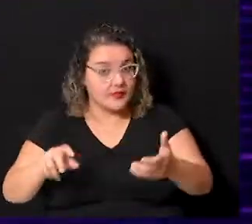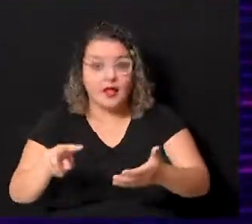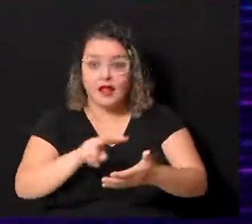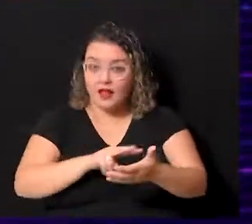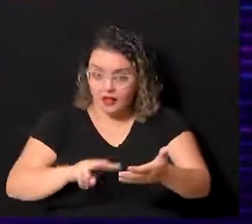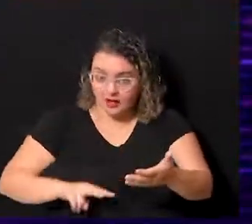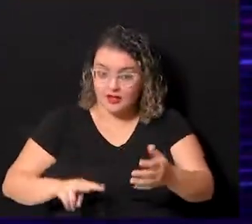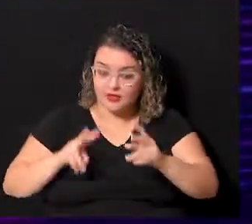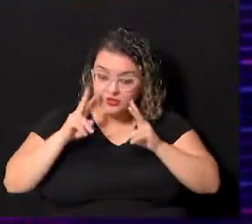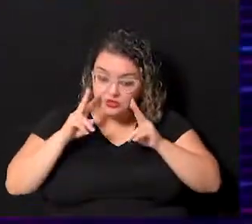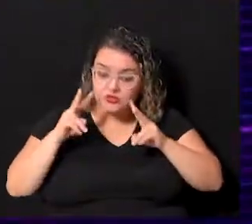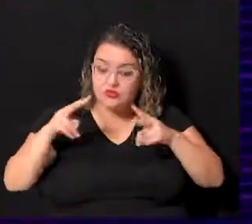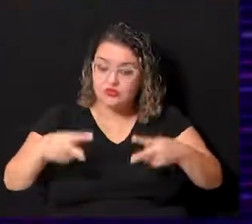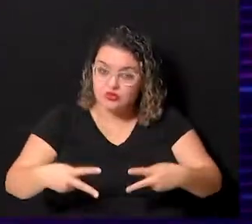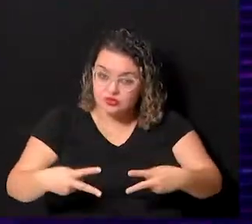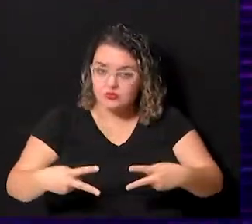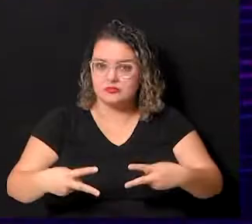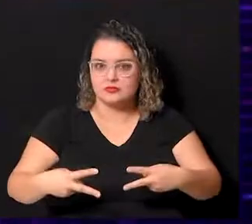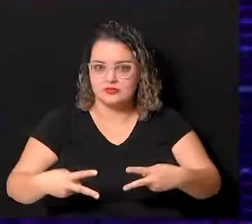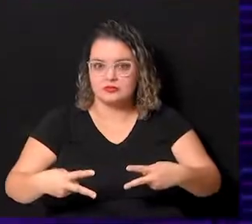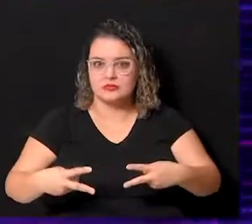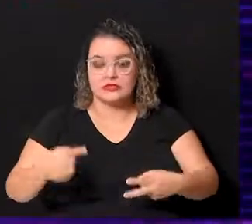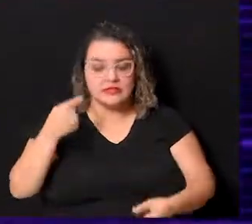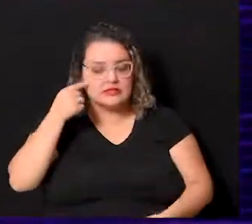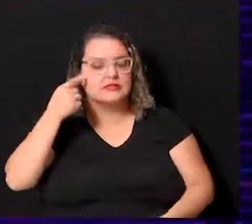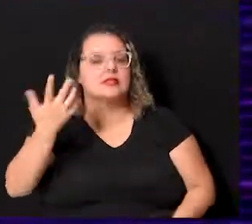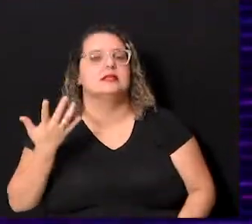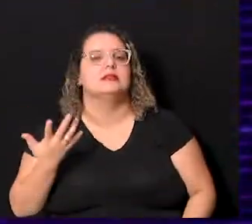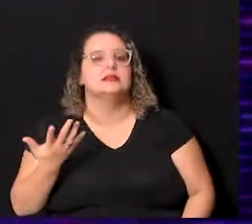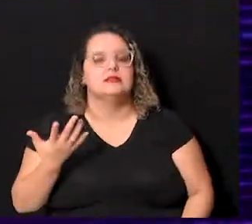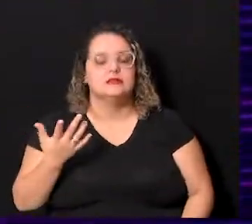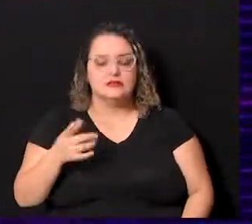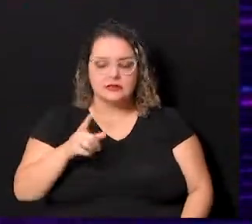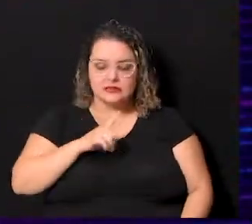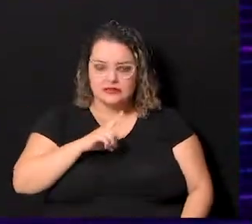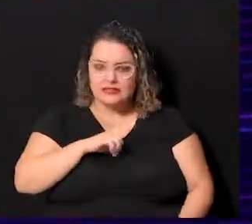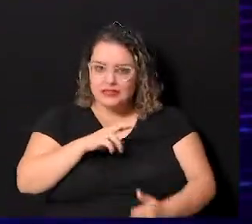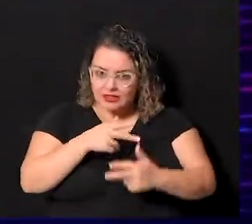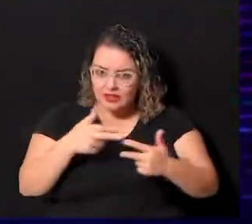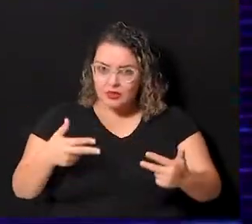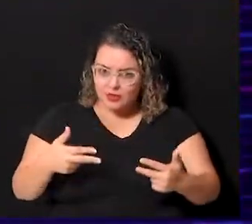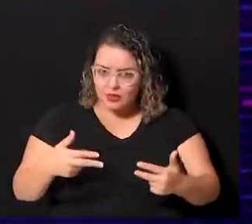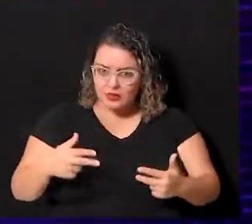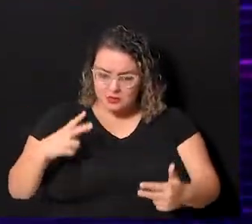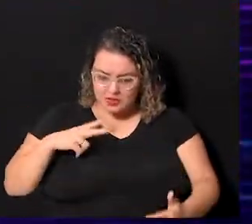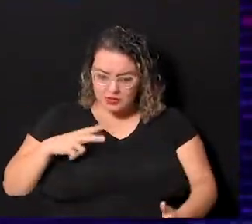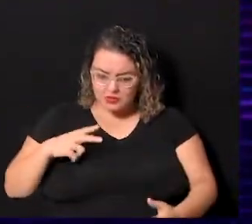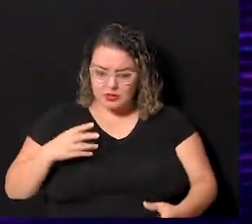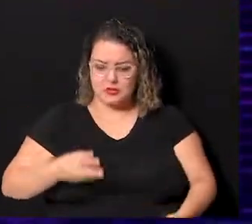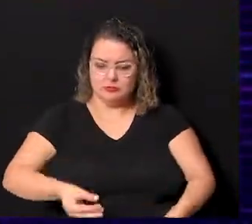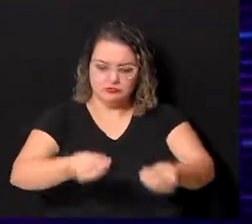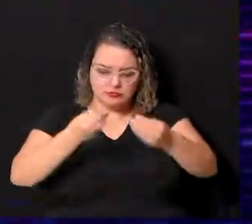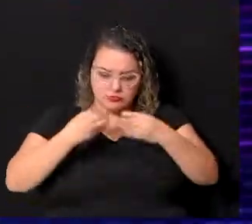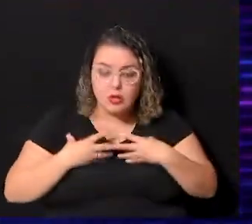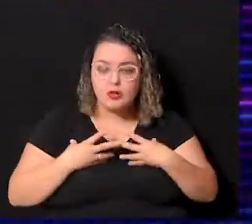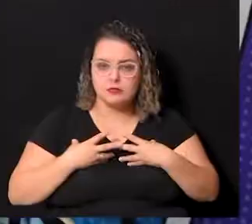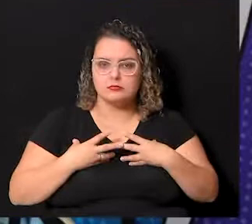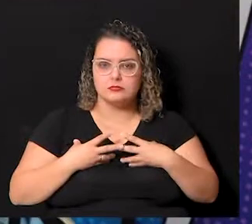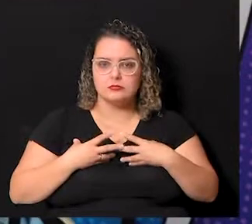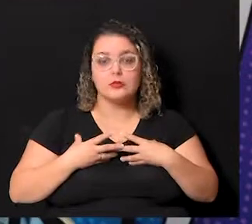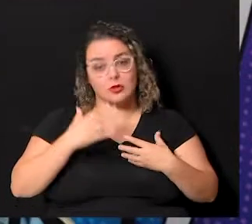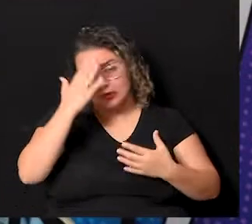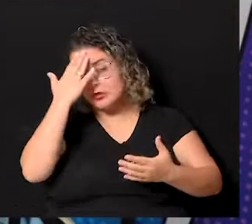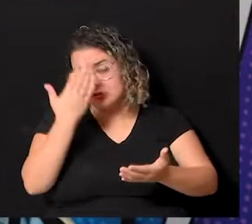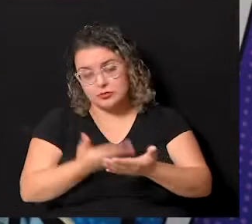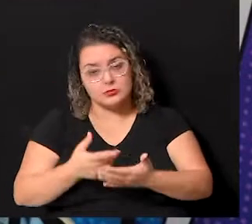as pessoas lessem com esse olhar, com essa pegada. Do tipo, tem alguma coisa para você aqui dentro? Porque eu